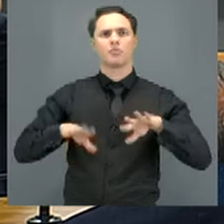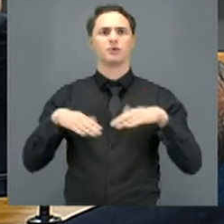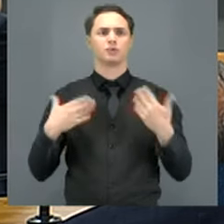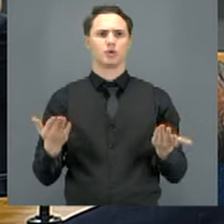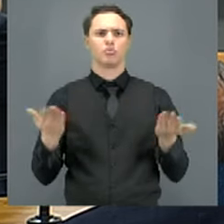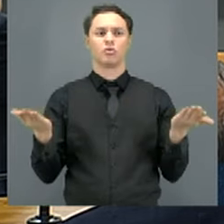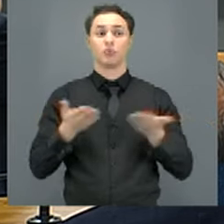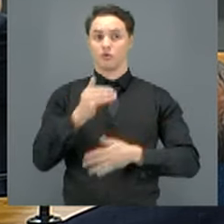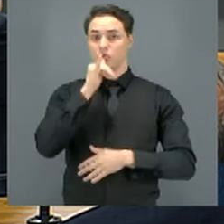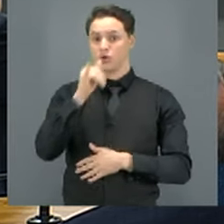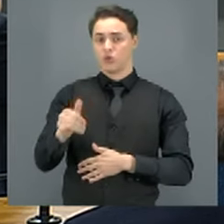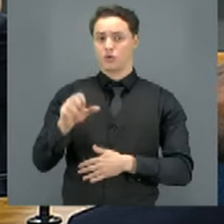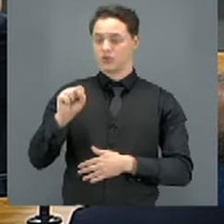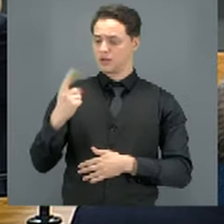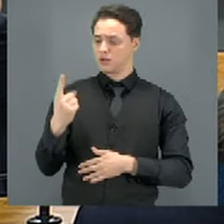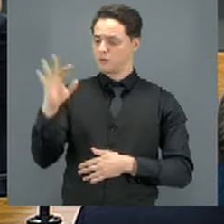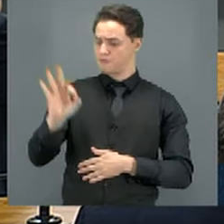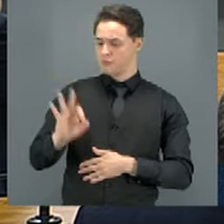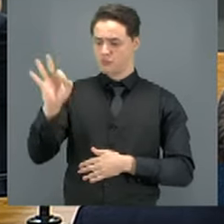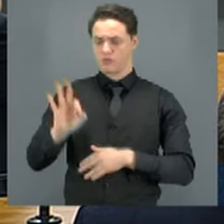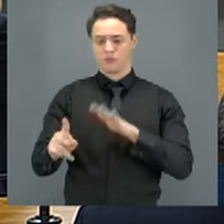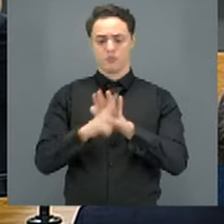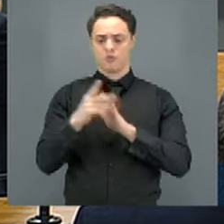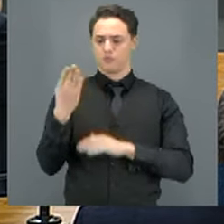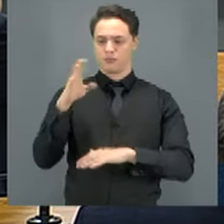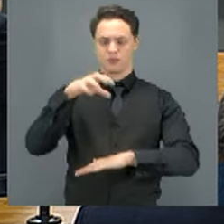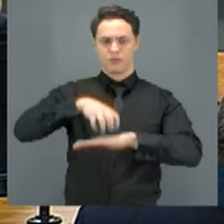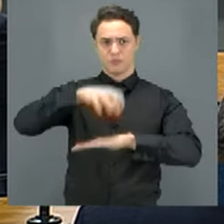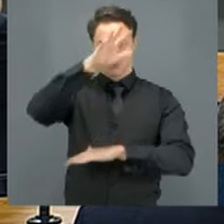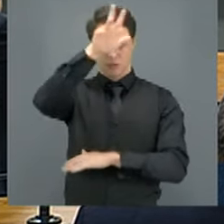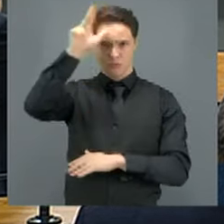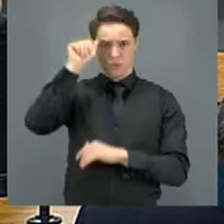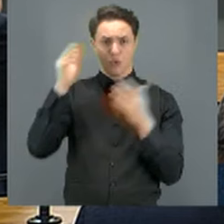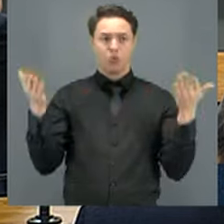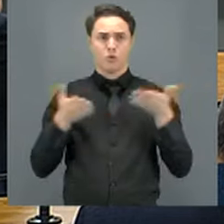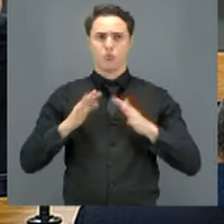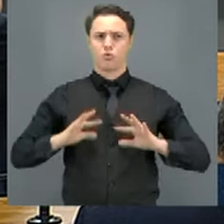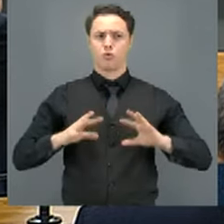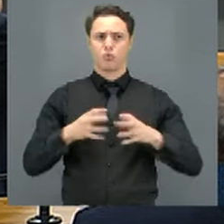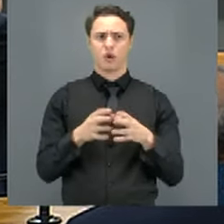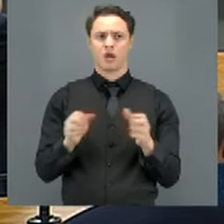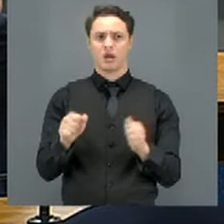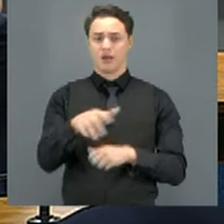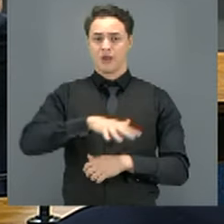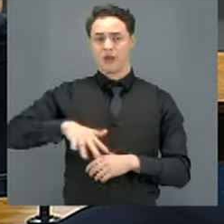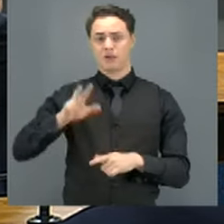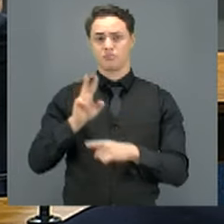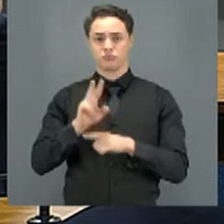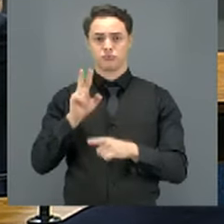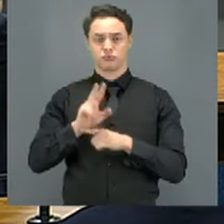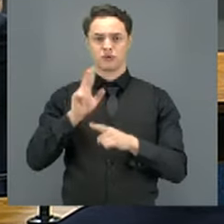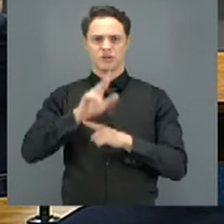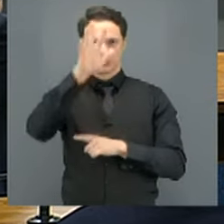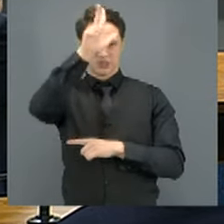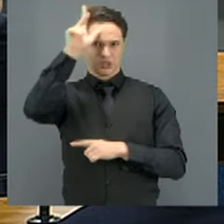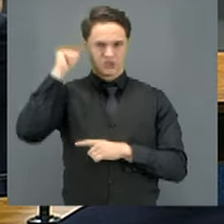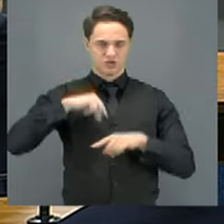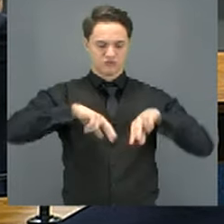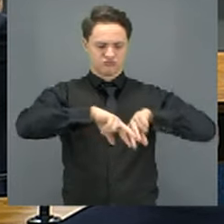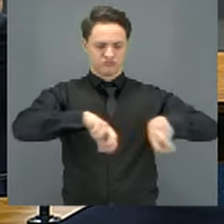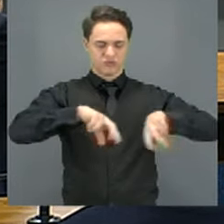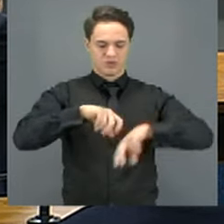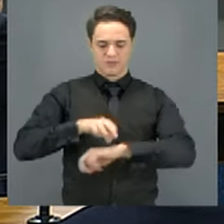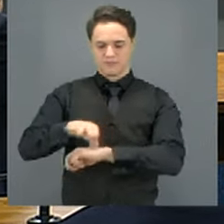digo, 81% do bioma amazônico, que é a soma das reservas indígenas, extrativistas, parques